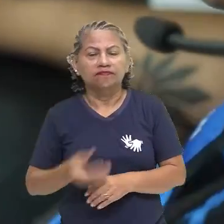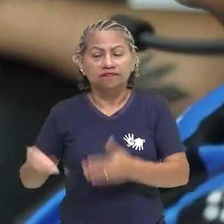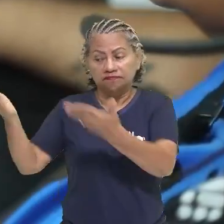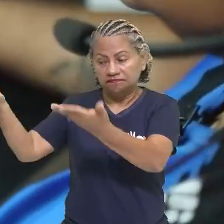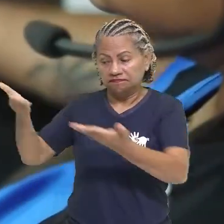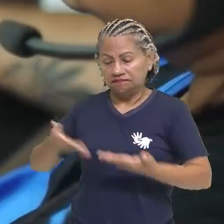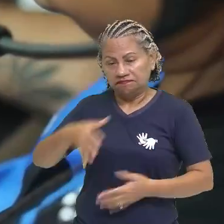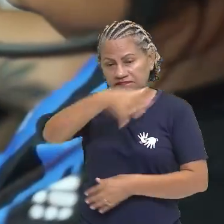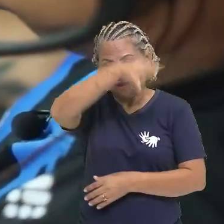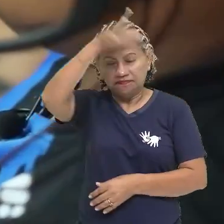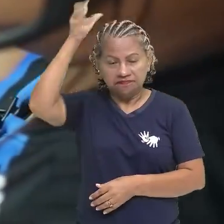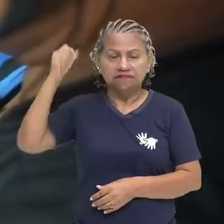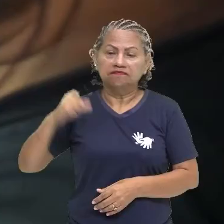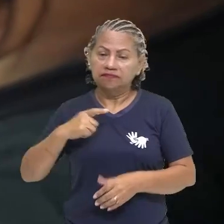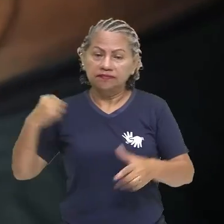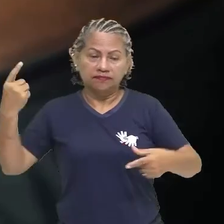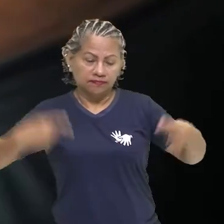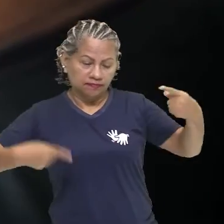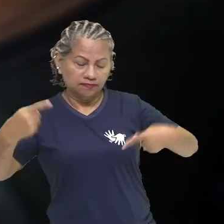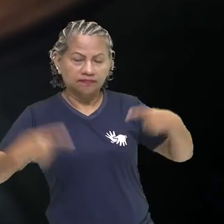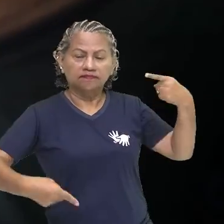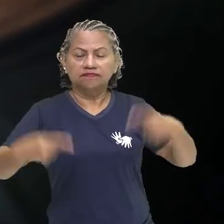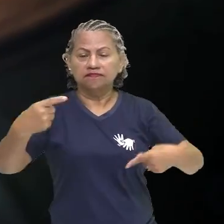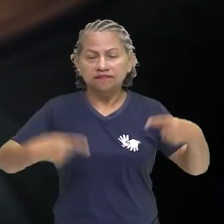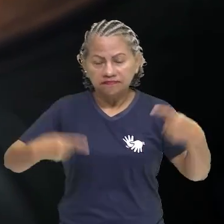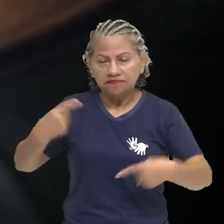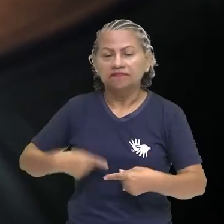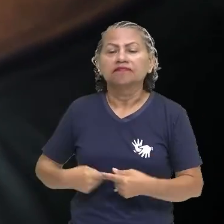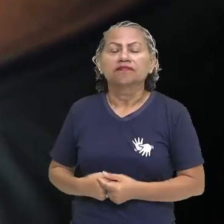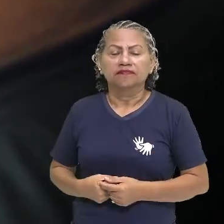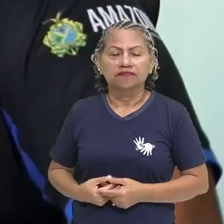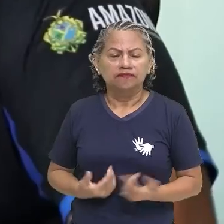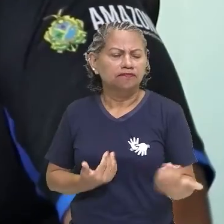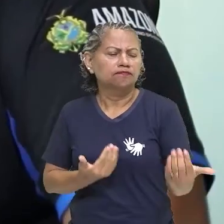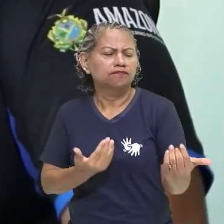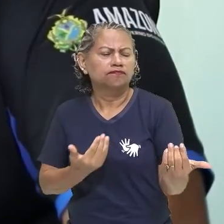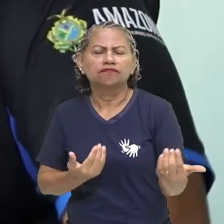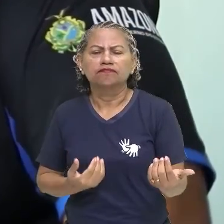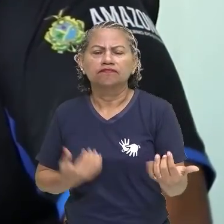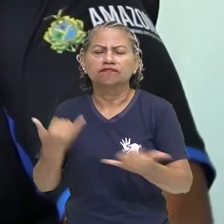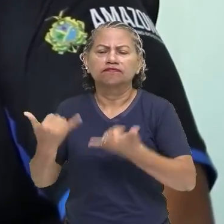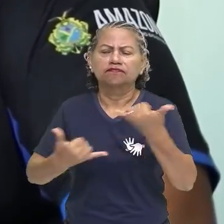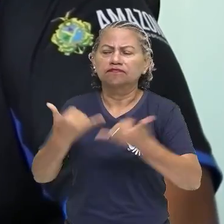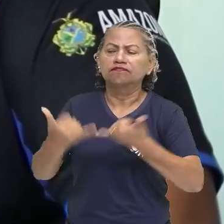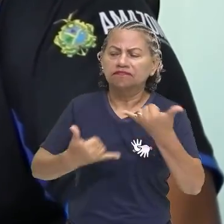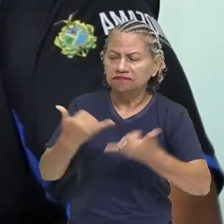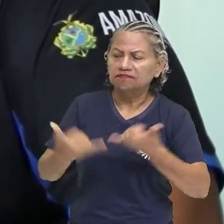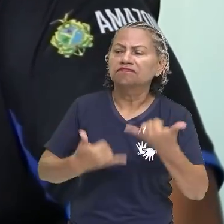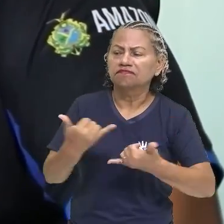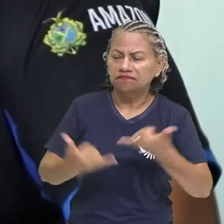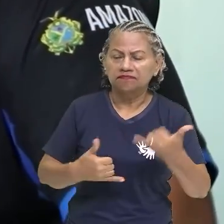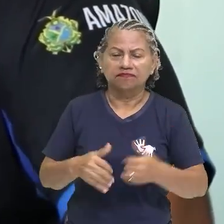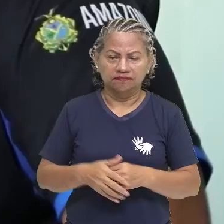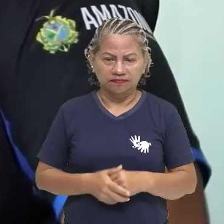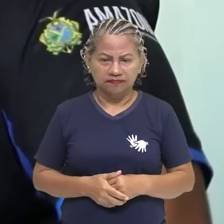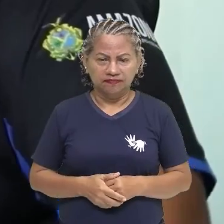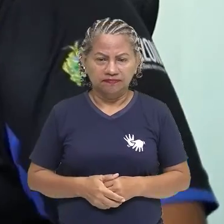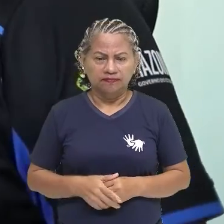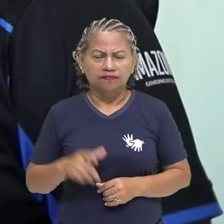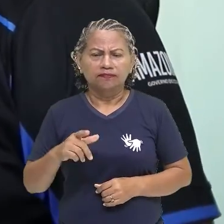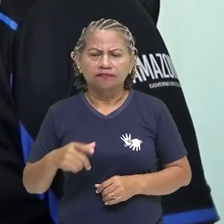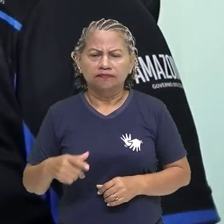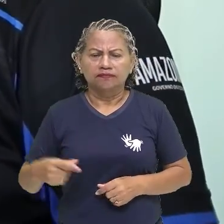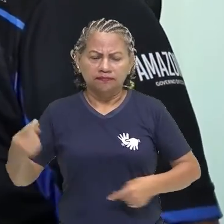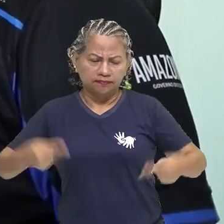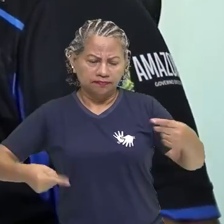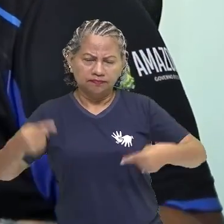Manaus, teve competição de Pokémon GO, que é a galera que joga Pokémon pelo celular, teve competição de Mortal Kombat, Street Fighter, que